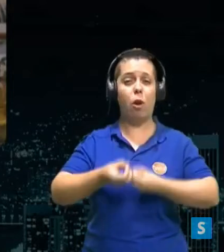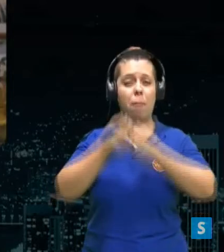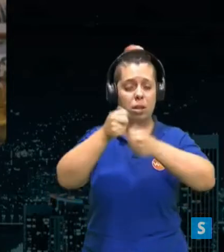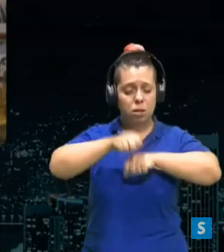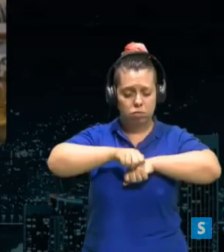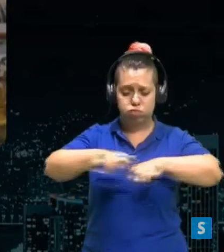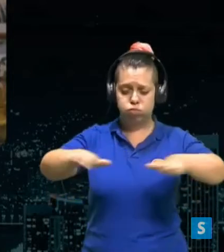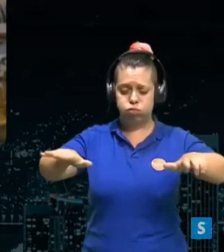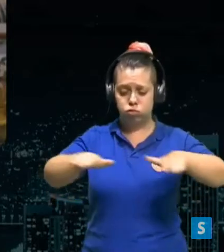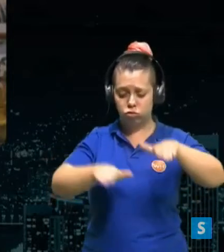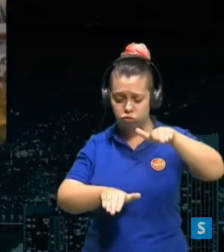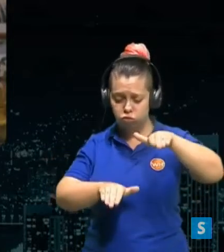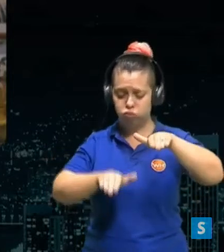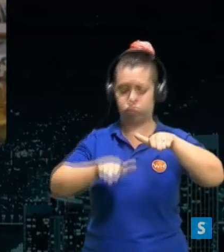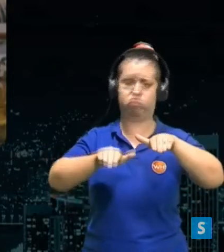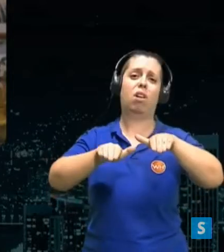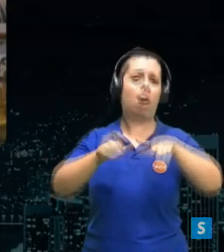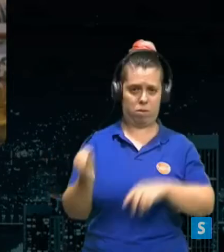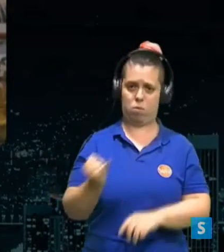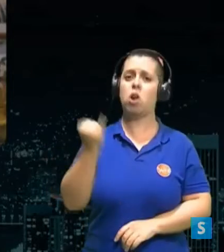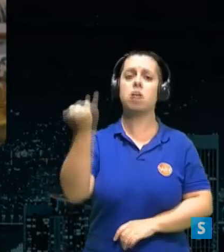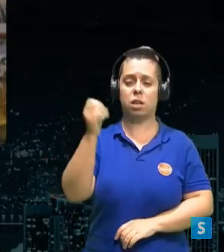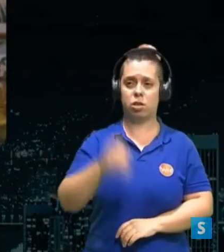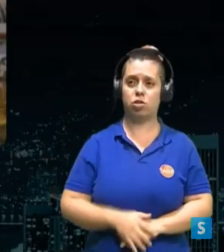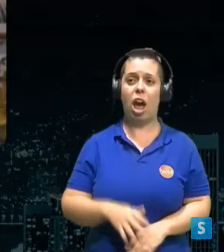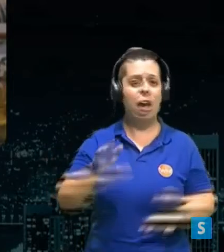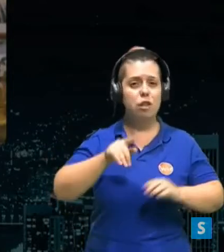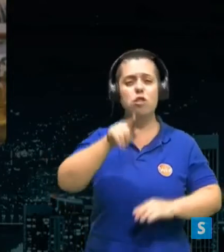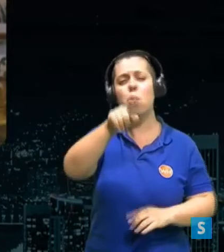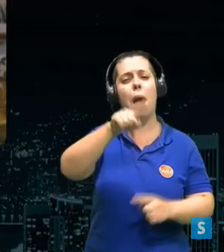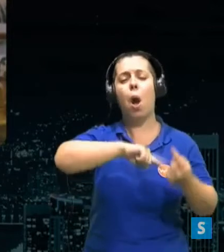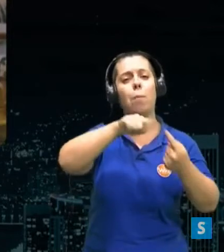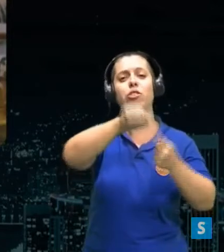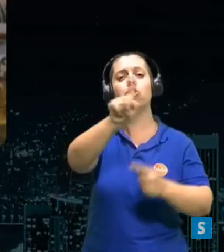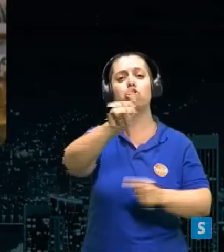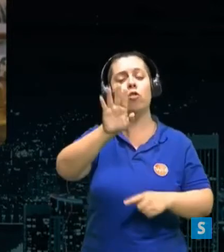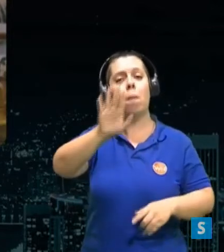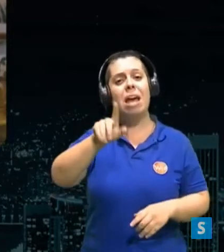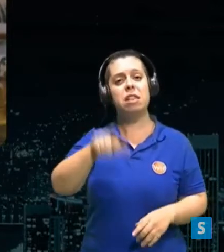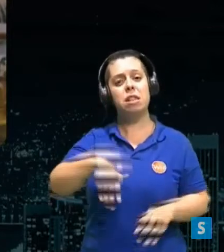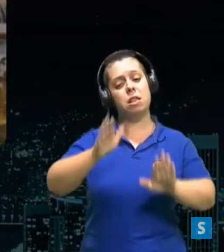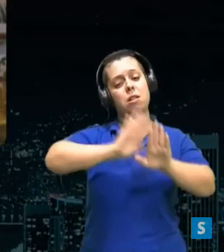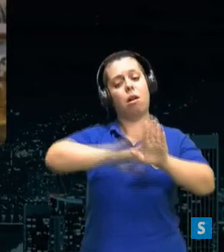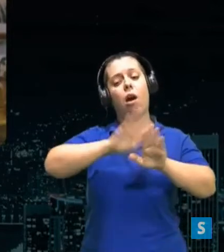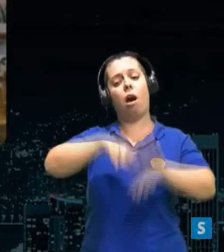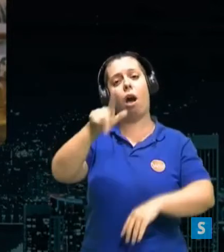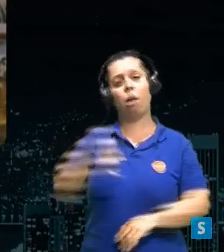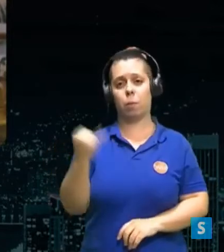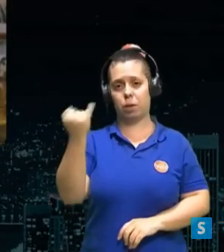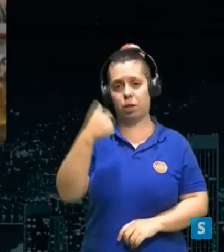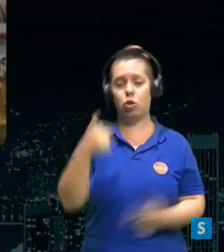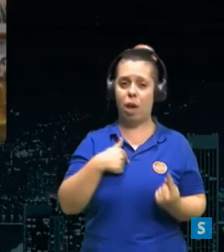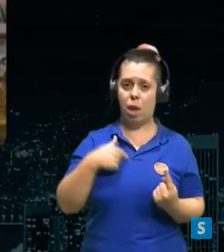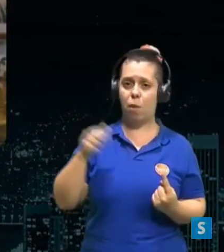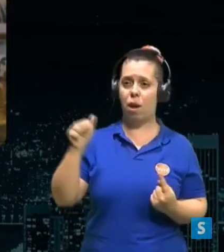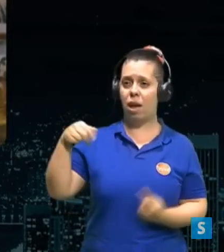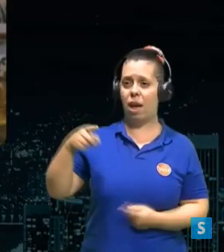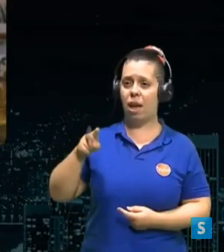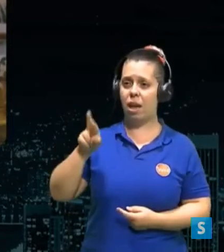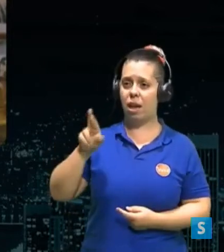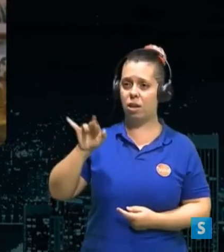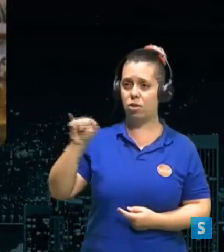então você não tá pensando às vezes nisso mas mas é muito importante porque que o Edilene eu